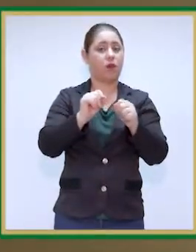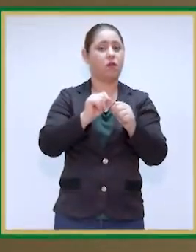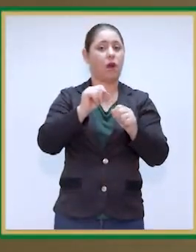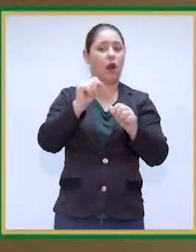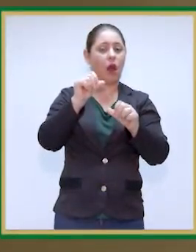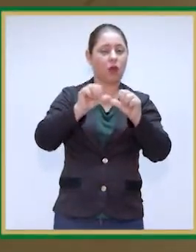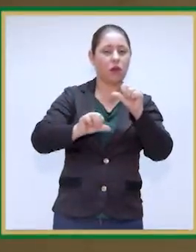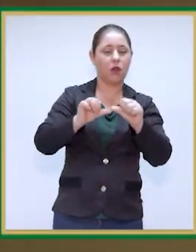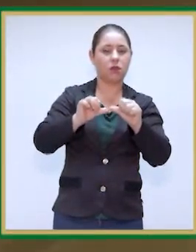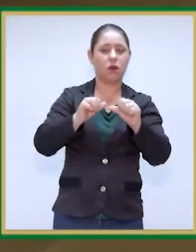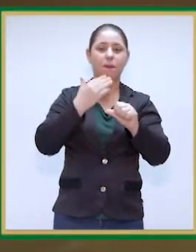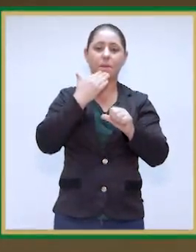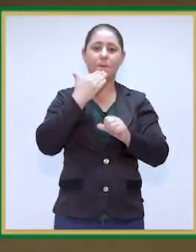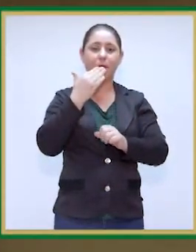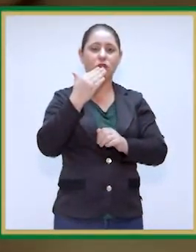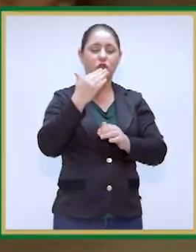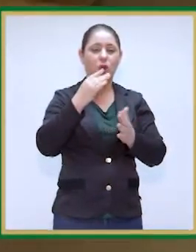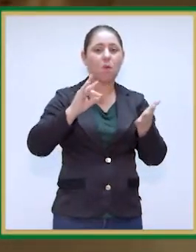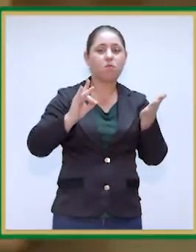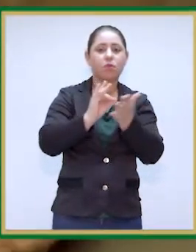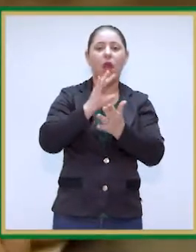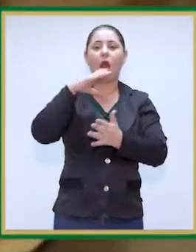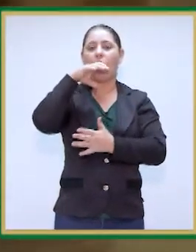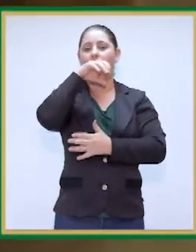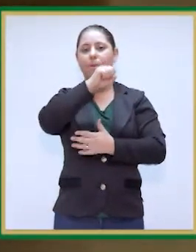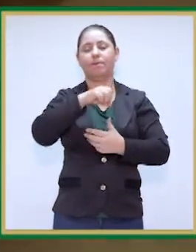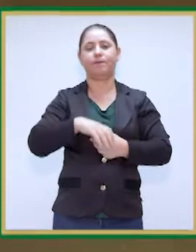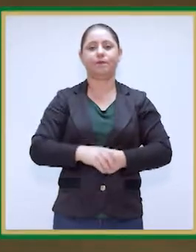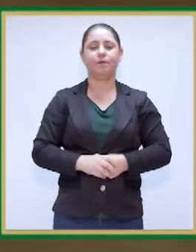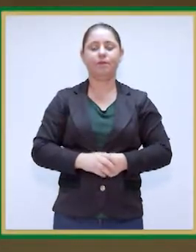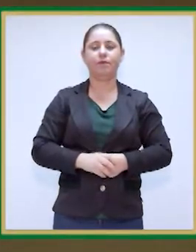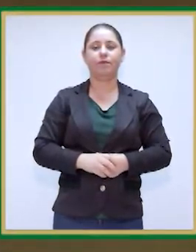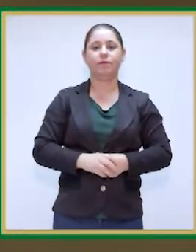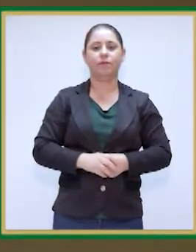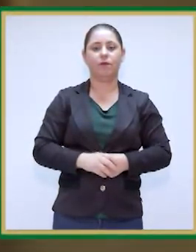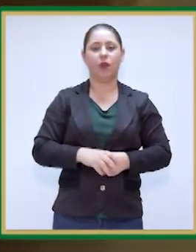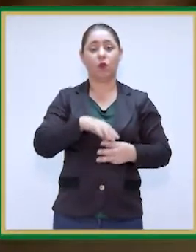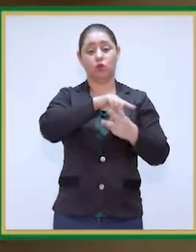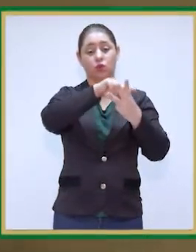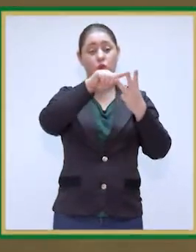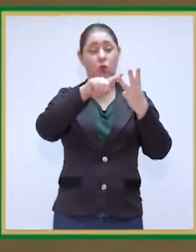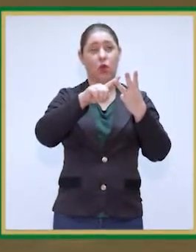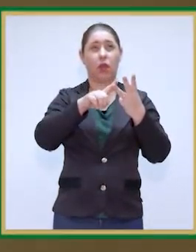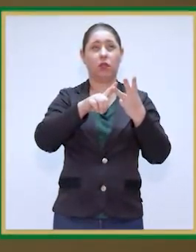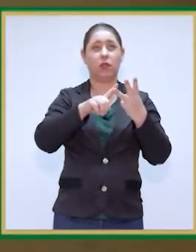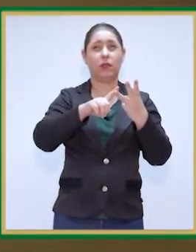essa análise, esses pedidos são protocolados imediatamente. Desses